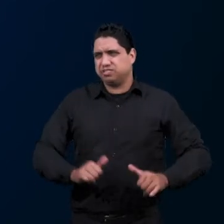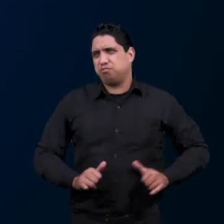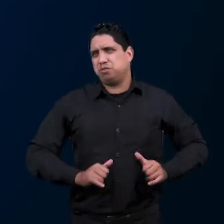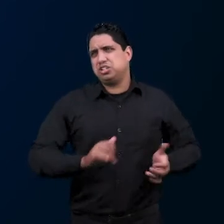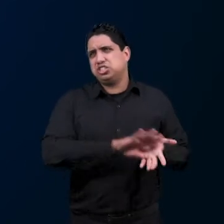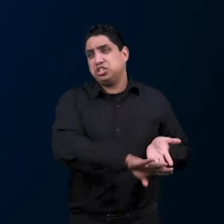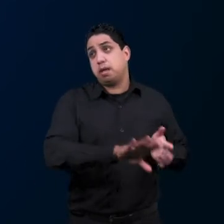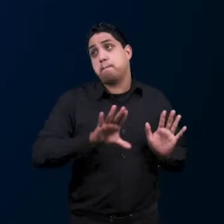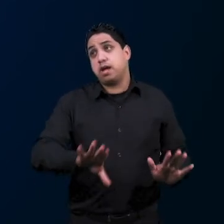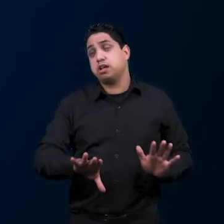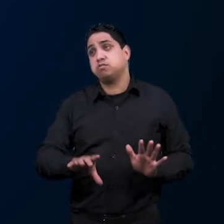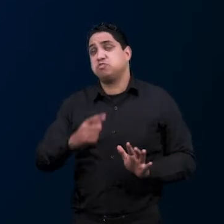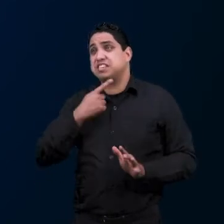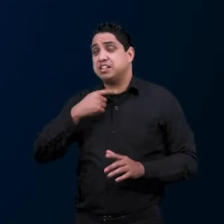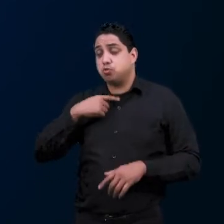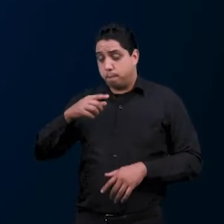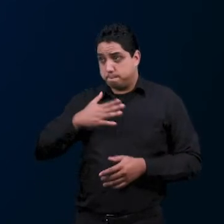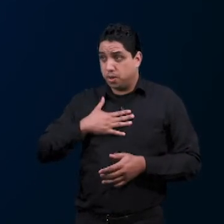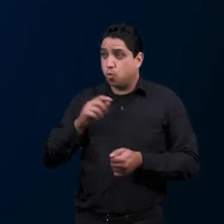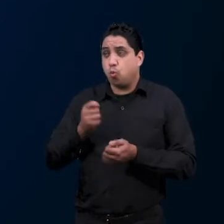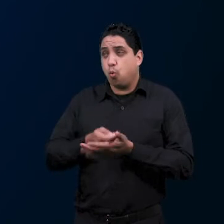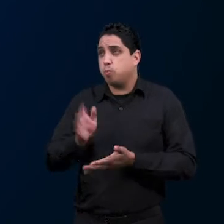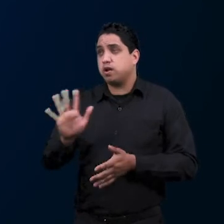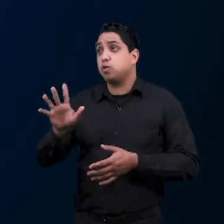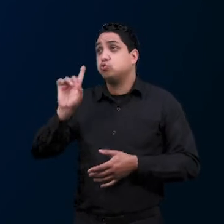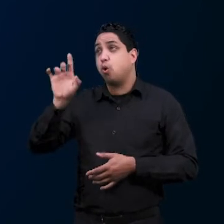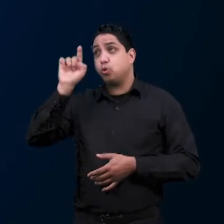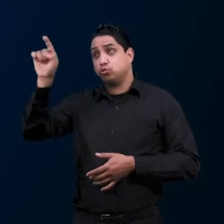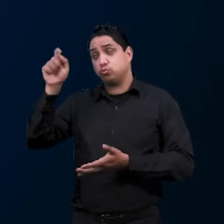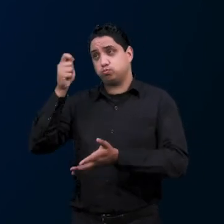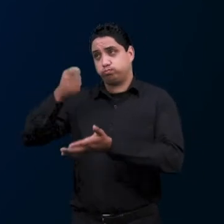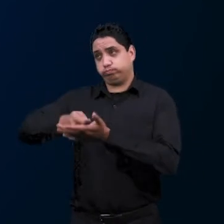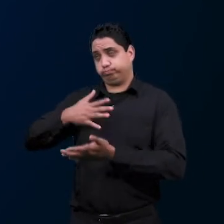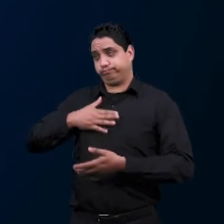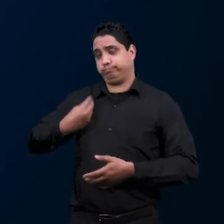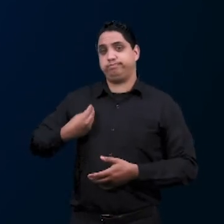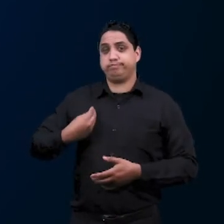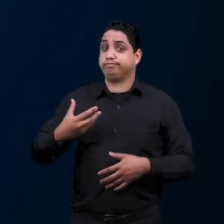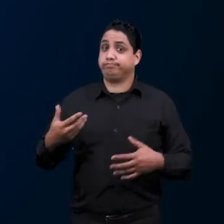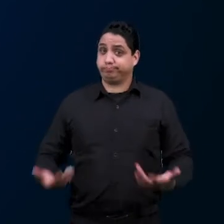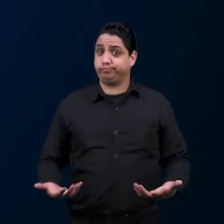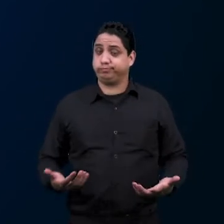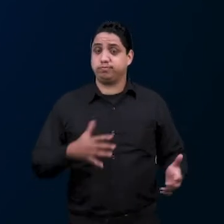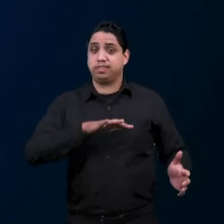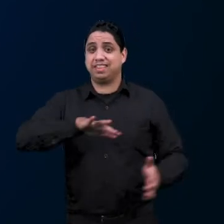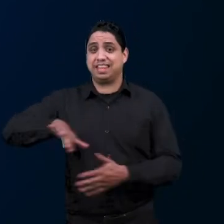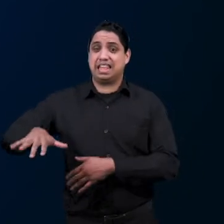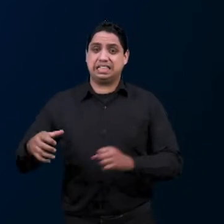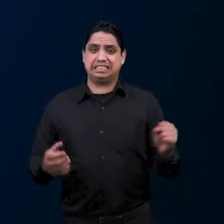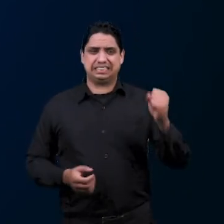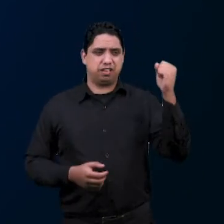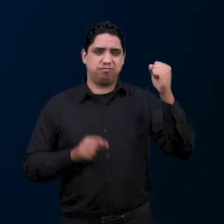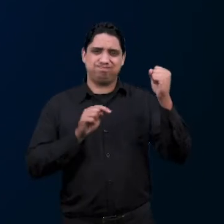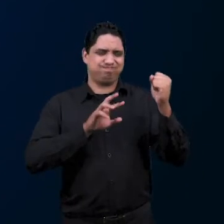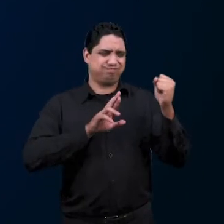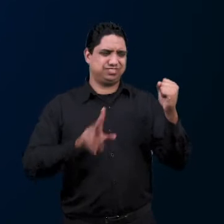mim este cálice, todavia, não se faça a minha vontade, mas a tua. Já Saul